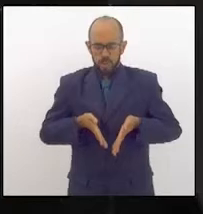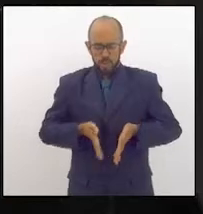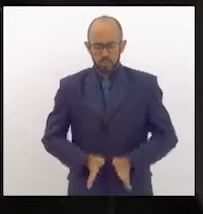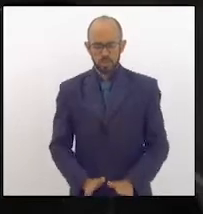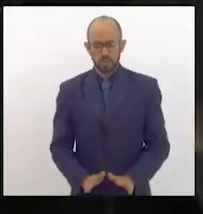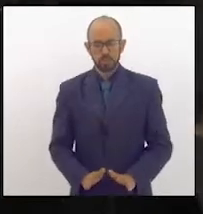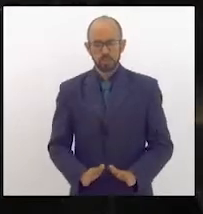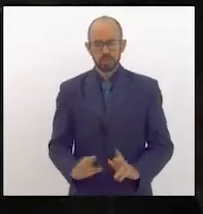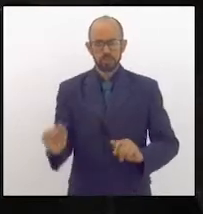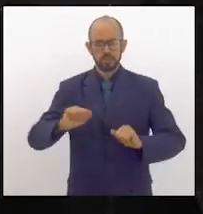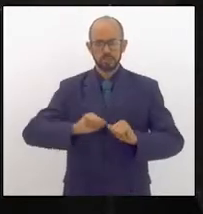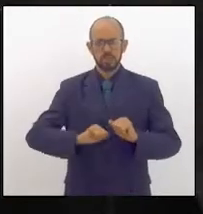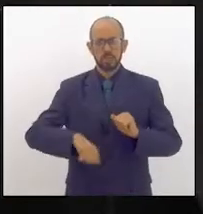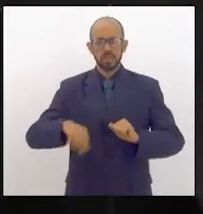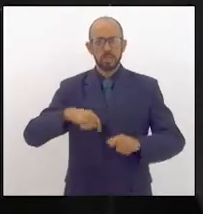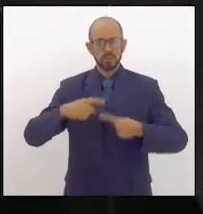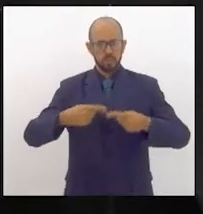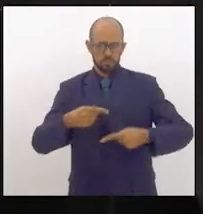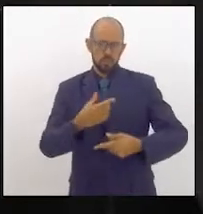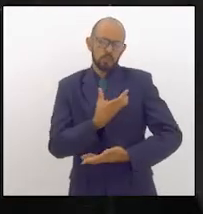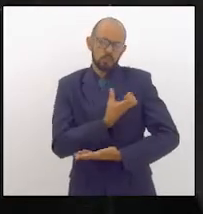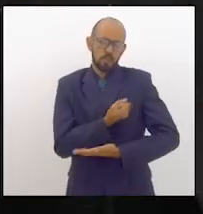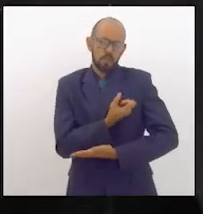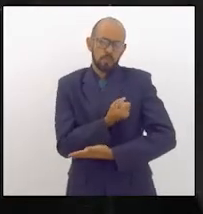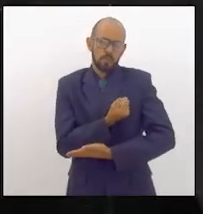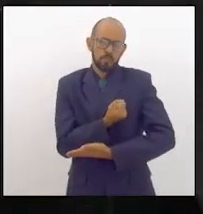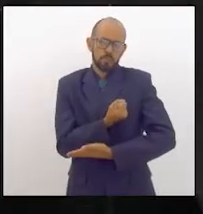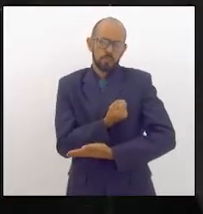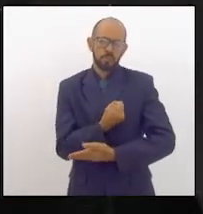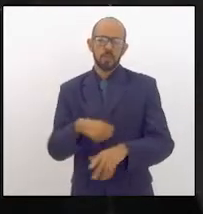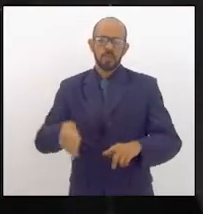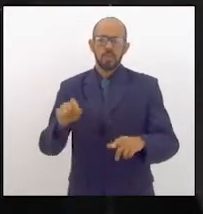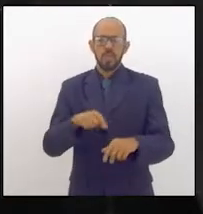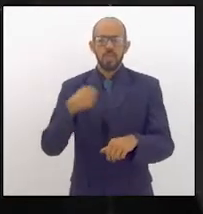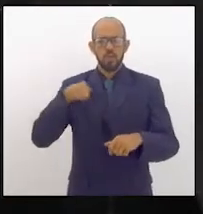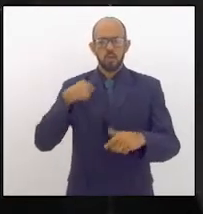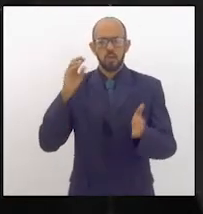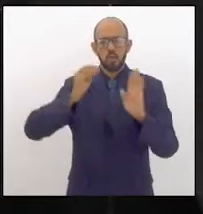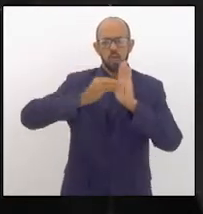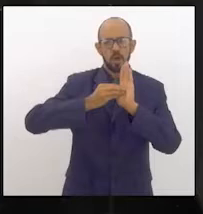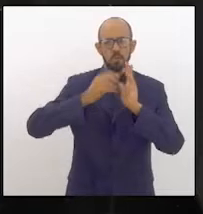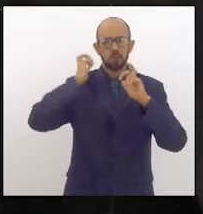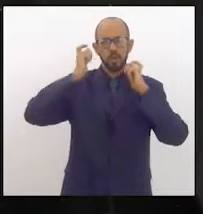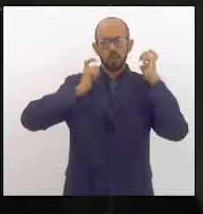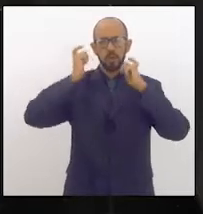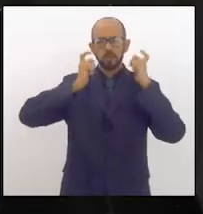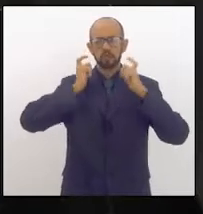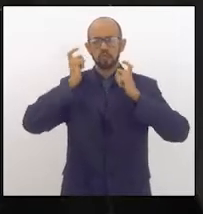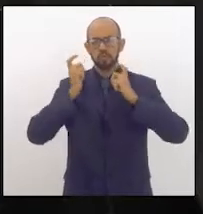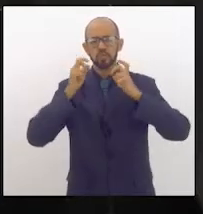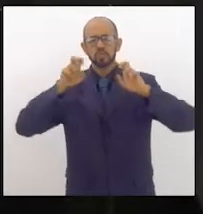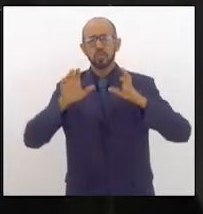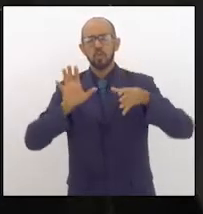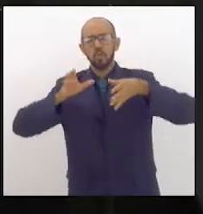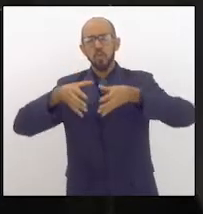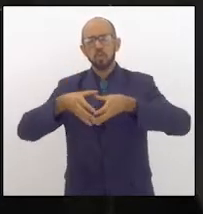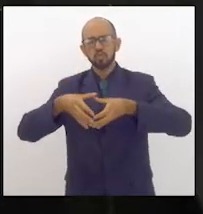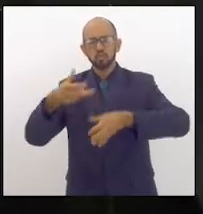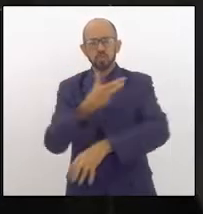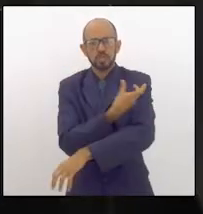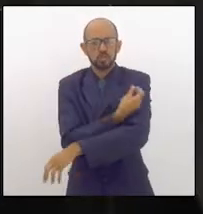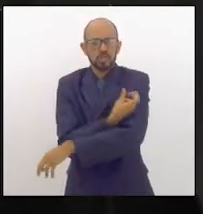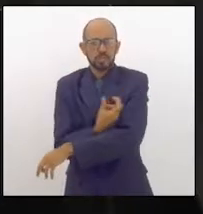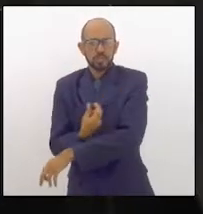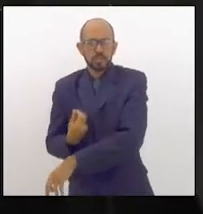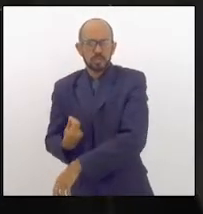puérperas por exemplo e por exemplo incluí preocupações com o conjunto das vacinas